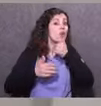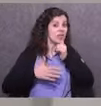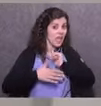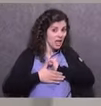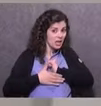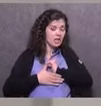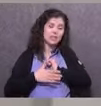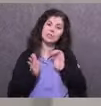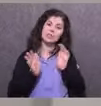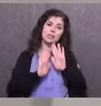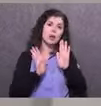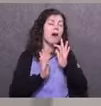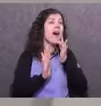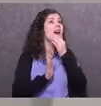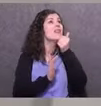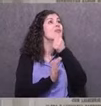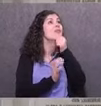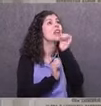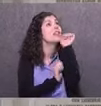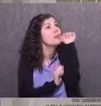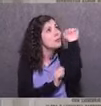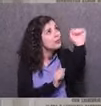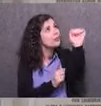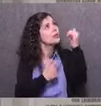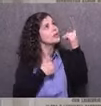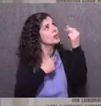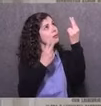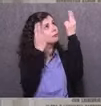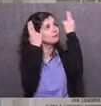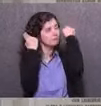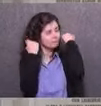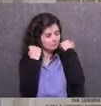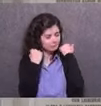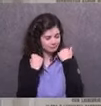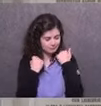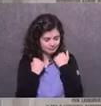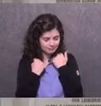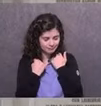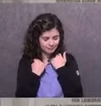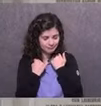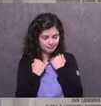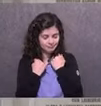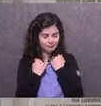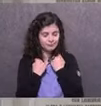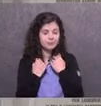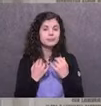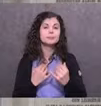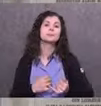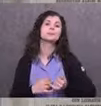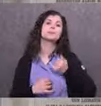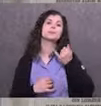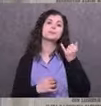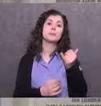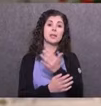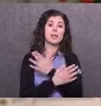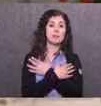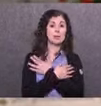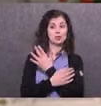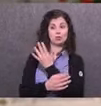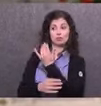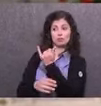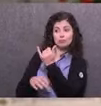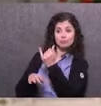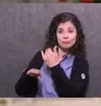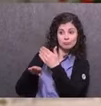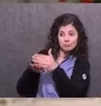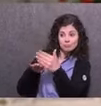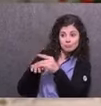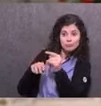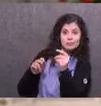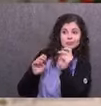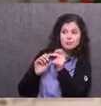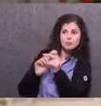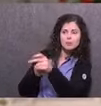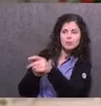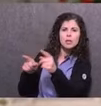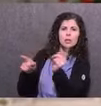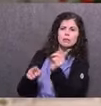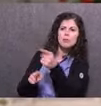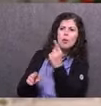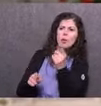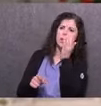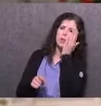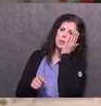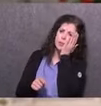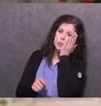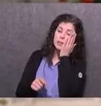mas como tu queres. Depois foi ter com os discípulos, encontrou-os a dormir e disse